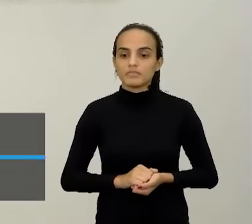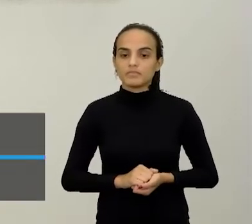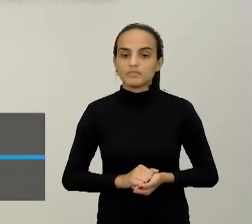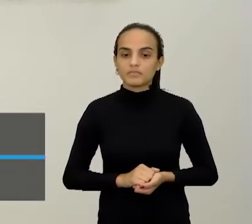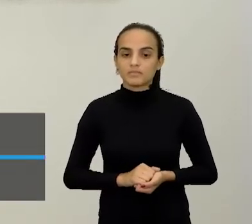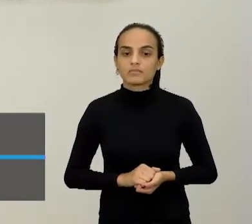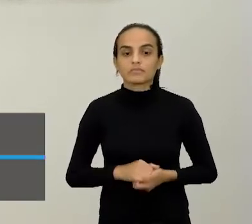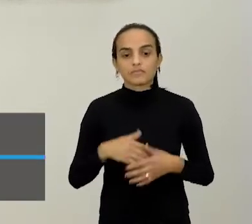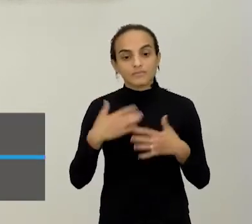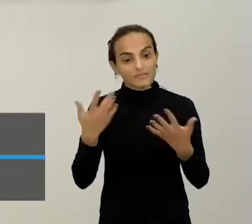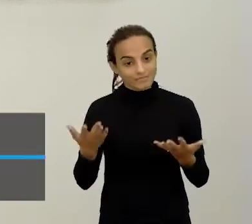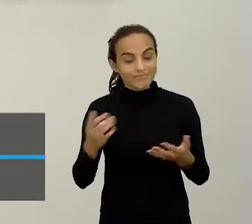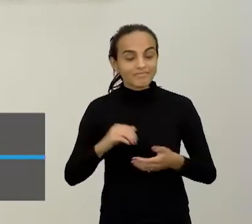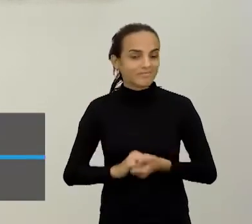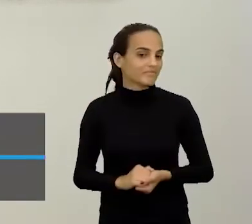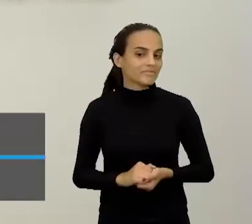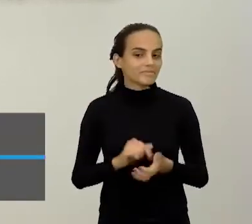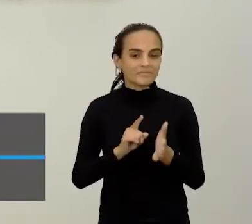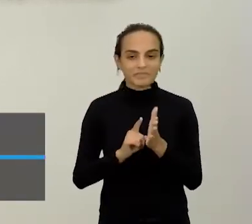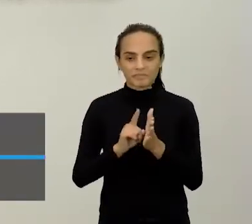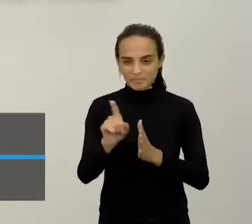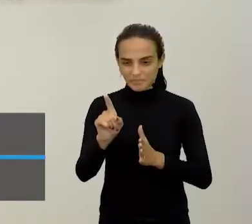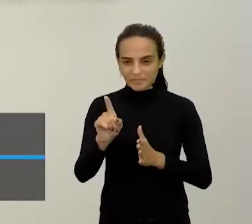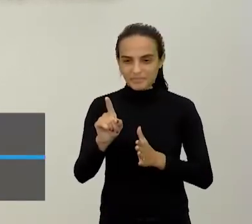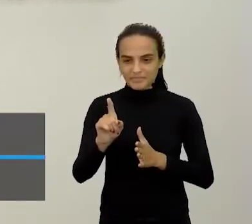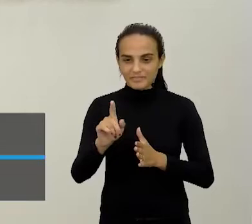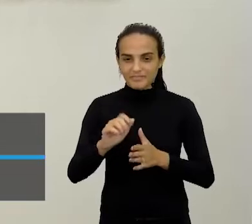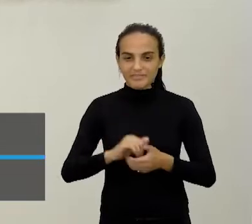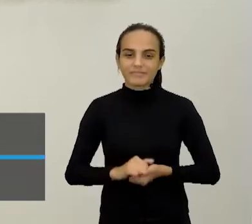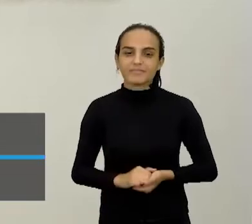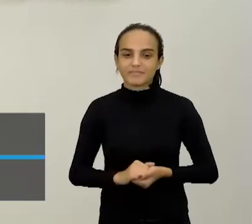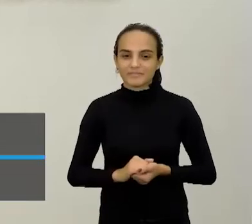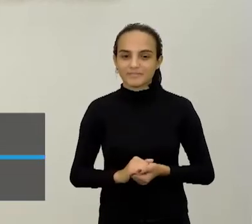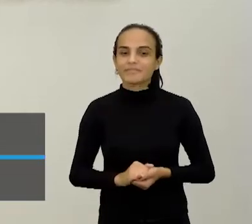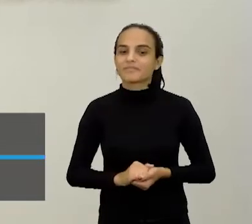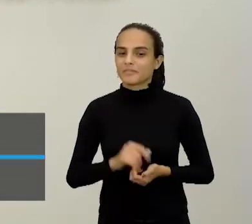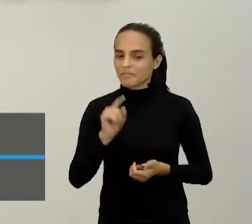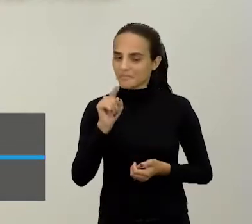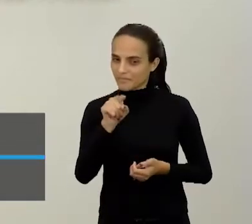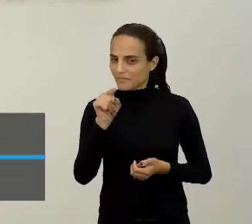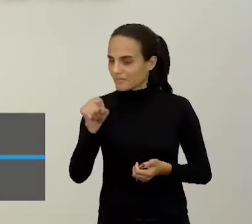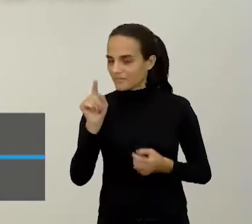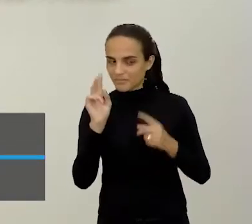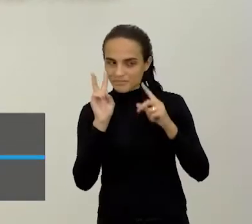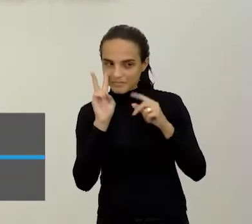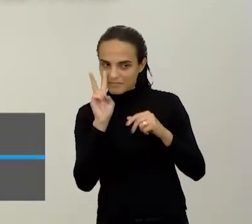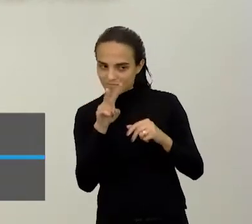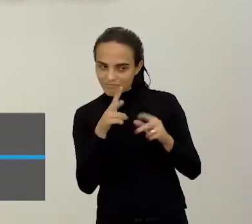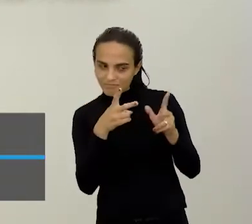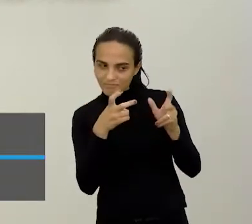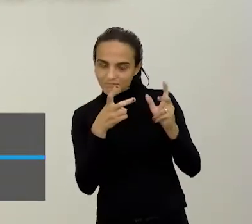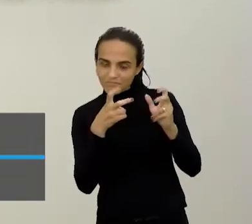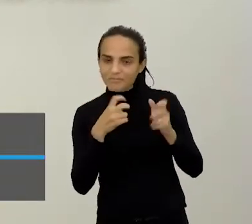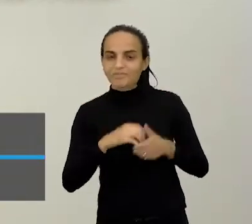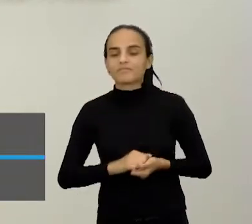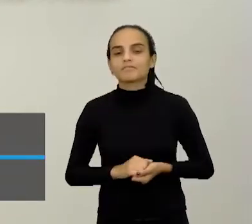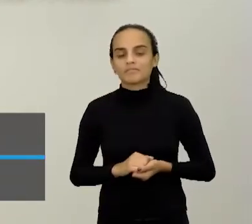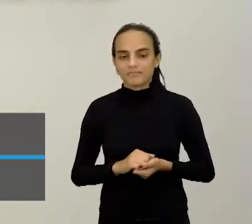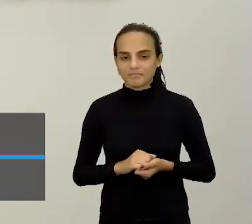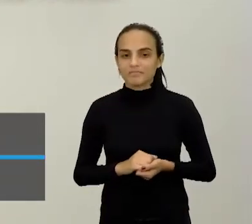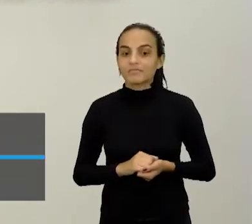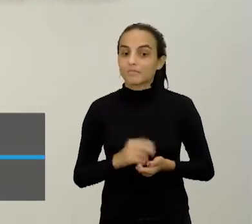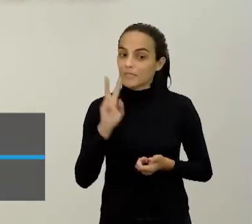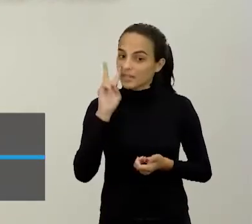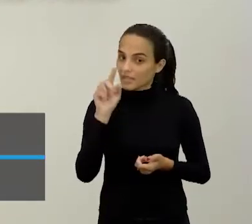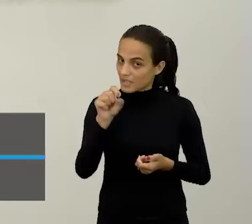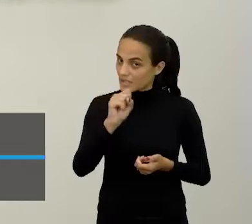E aí, para desafiar vocês, né, porque a gente gosta de desafiar para ver se vocês estão ligados, para ver se vocês assistiram a aula anterior,